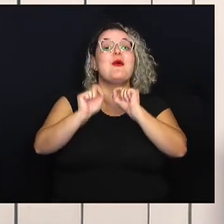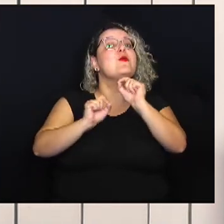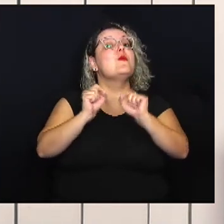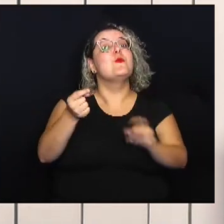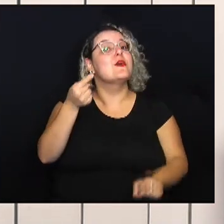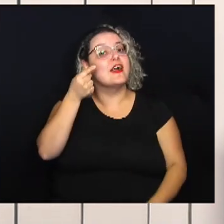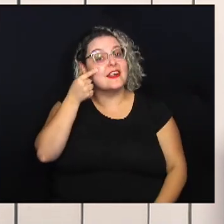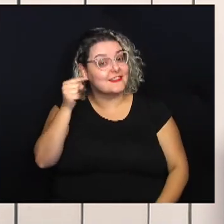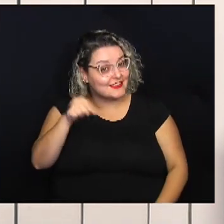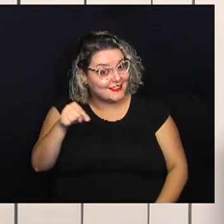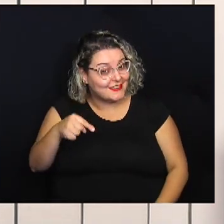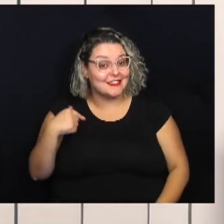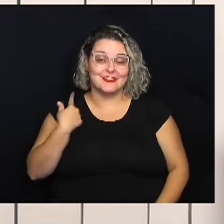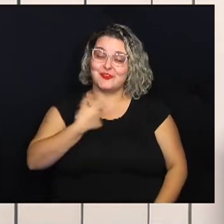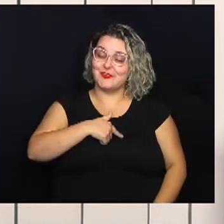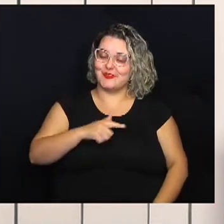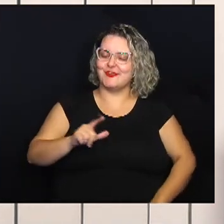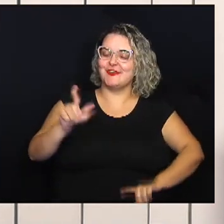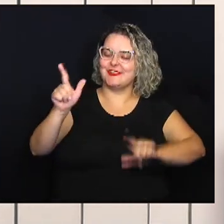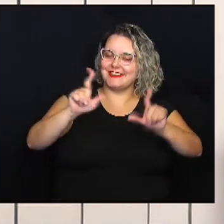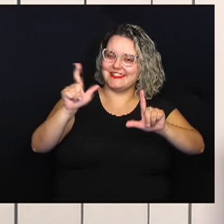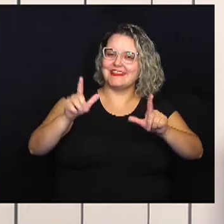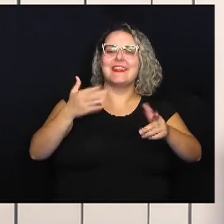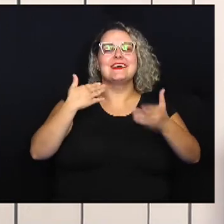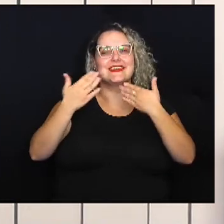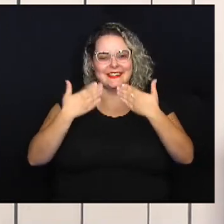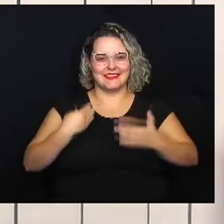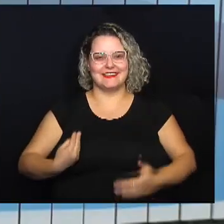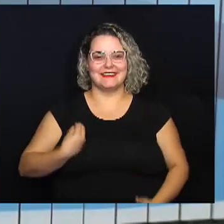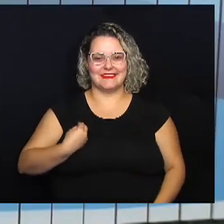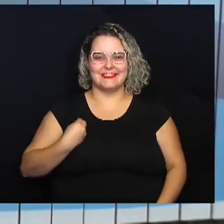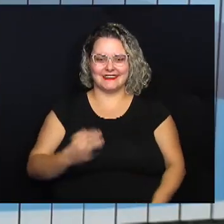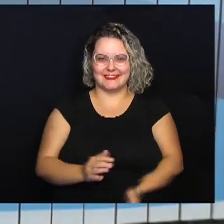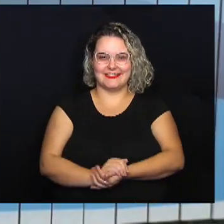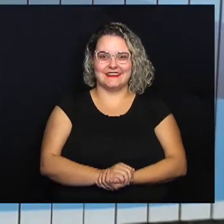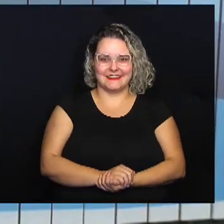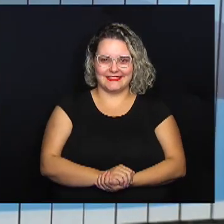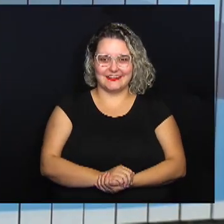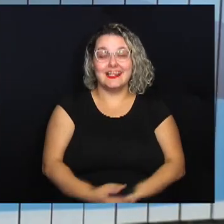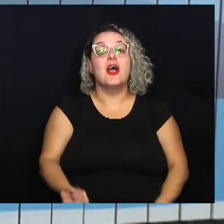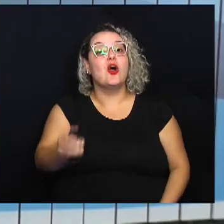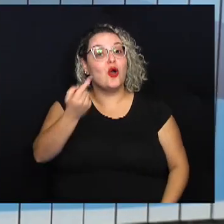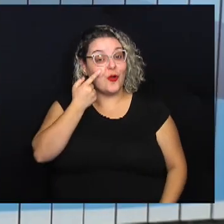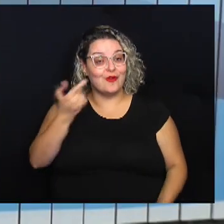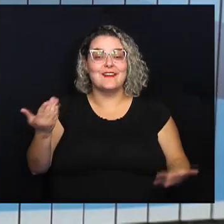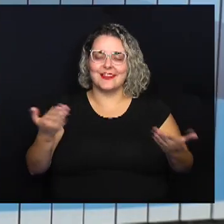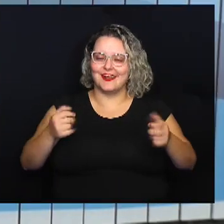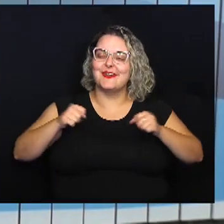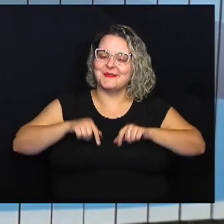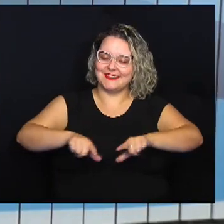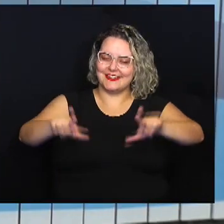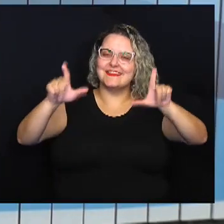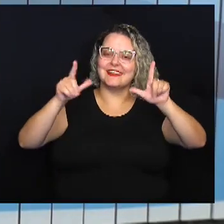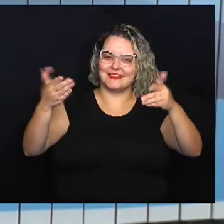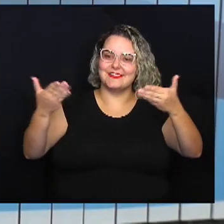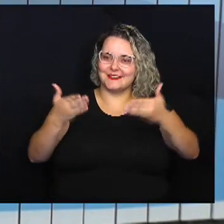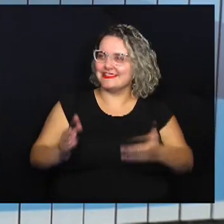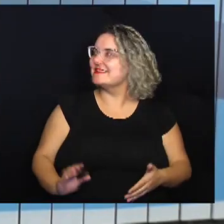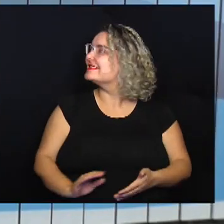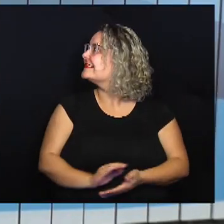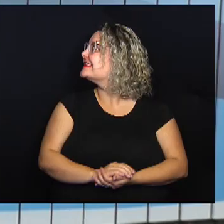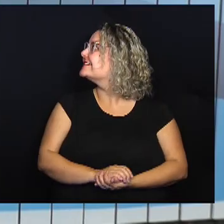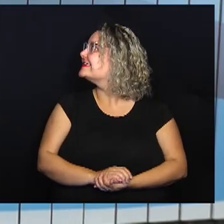quer assistir aqui no nosso telejornal, que a gente conversa ao vivo. Confira a partir de agora os destaques de